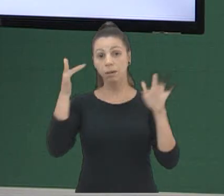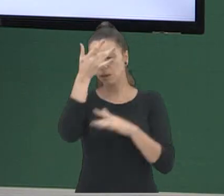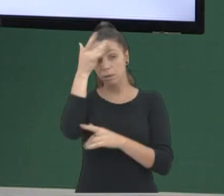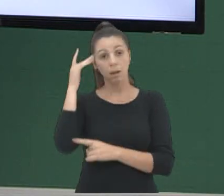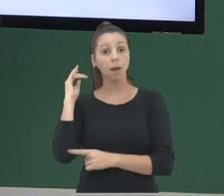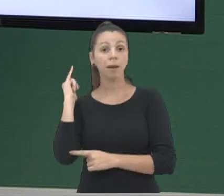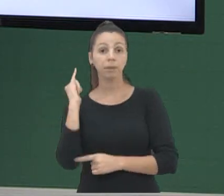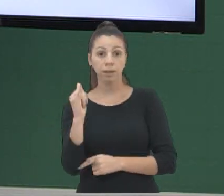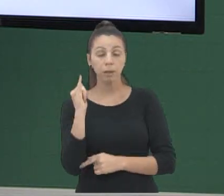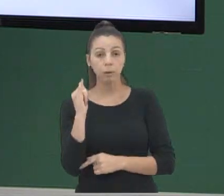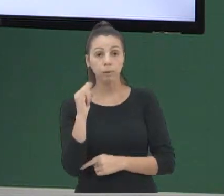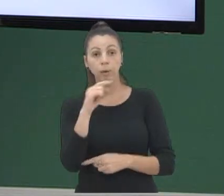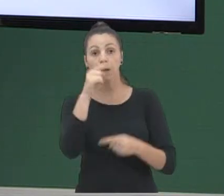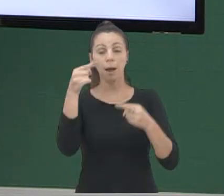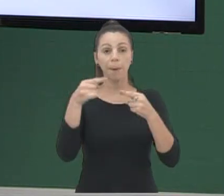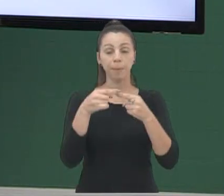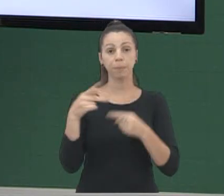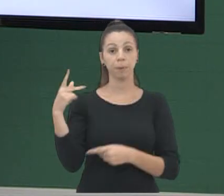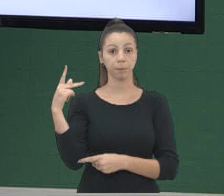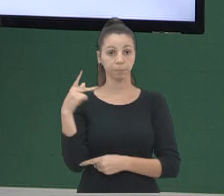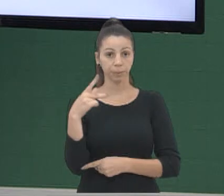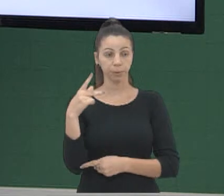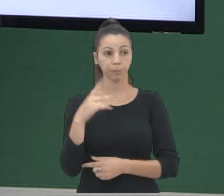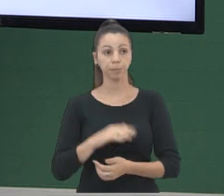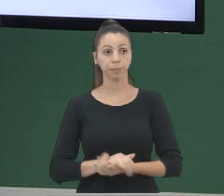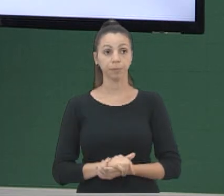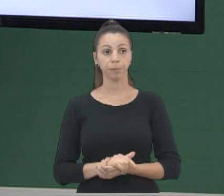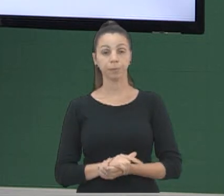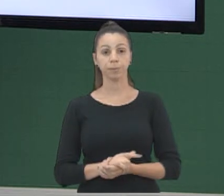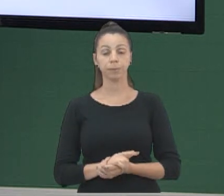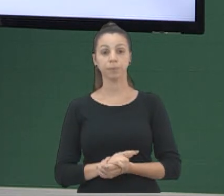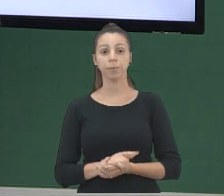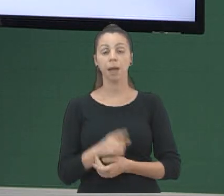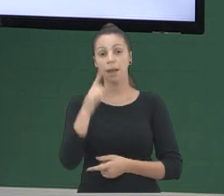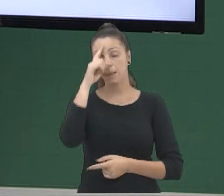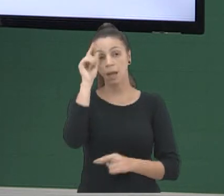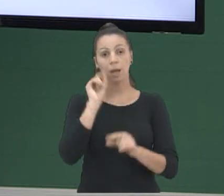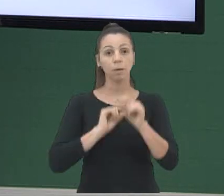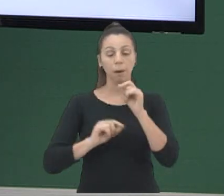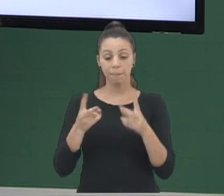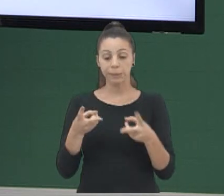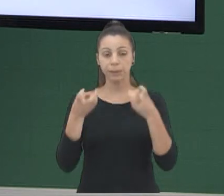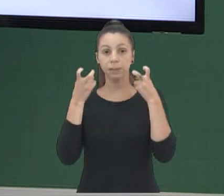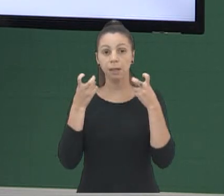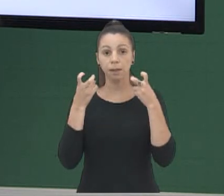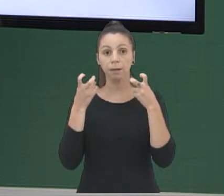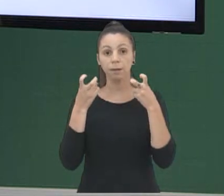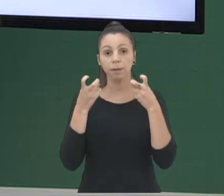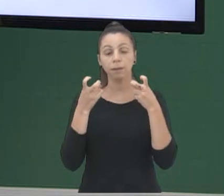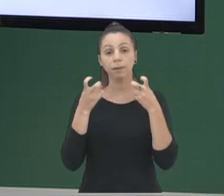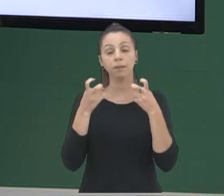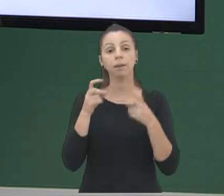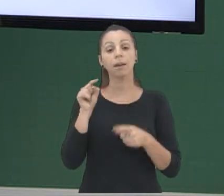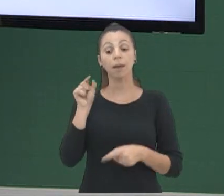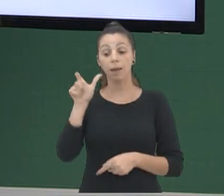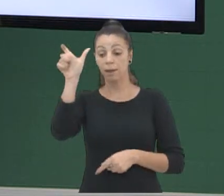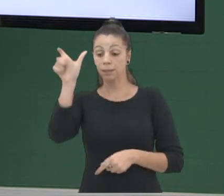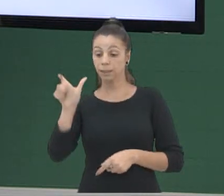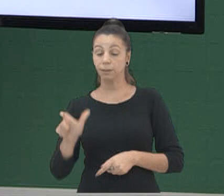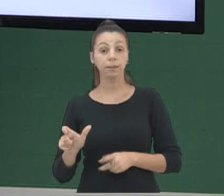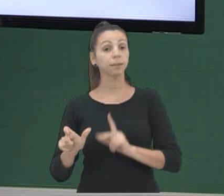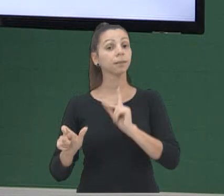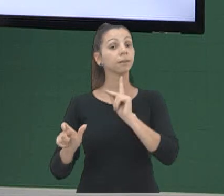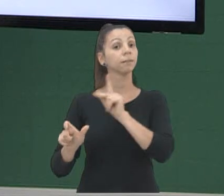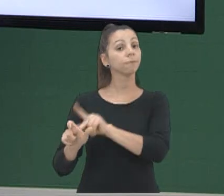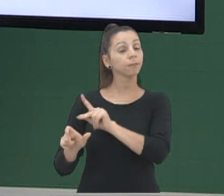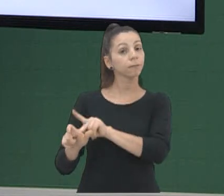primeira pessoa, certo? E claro, daí a ideia em si, a gente consegue perceber que é esse personagem que, na verdade,